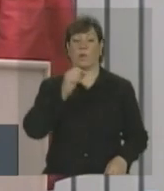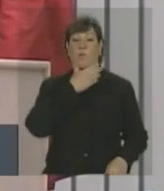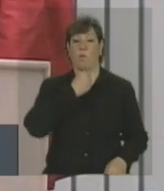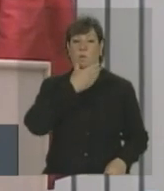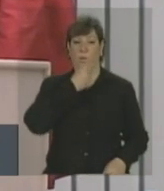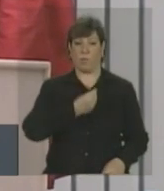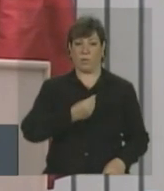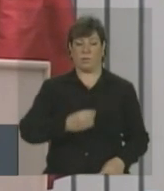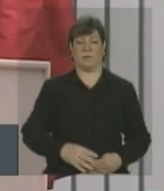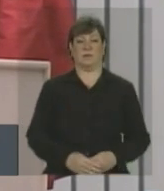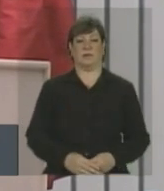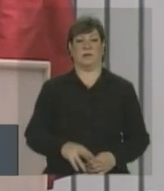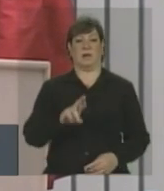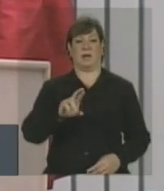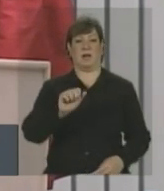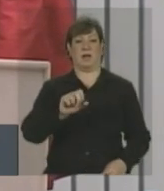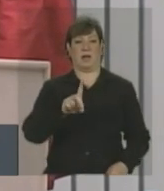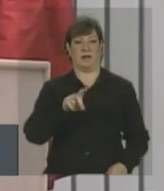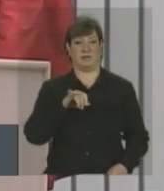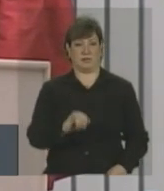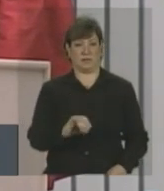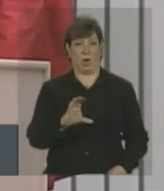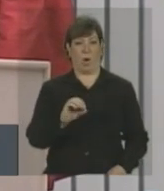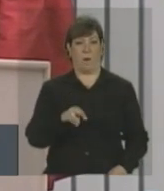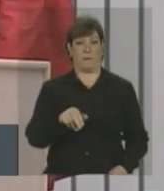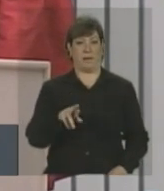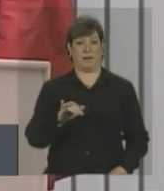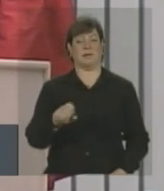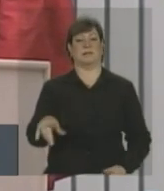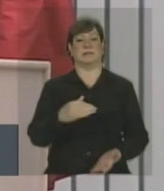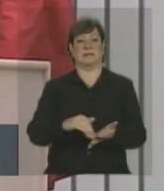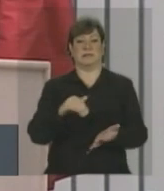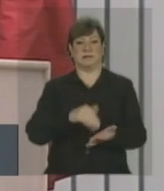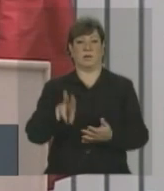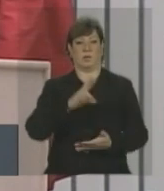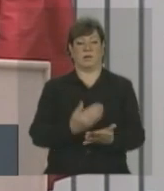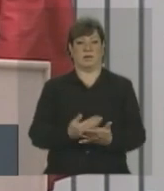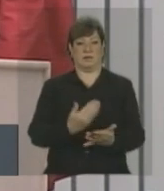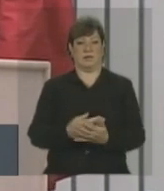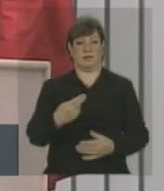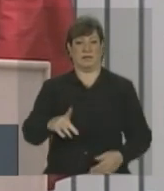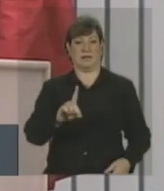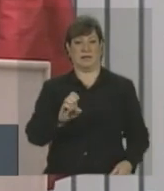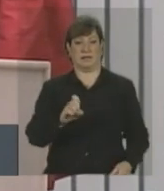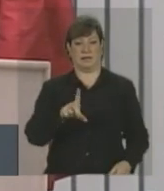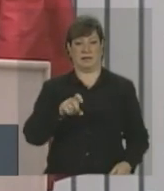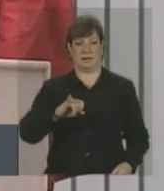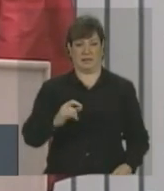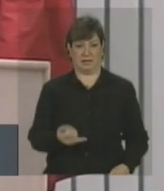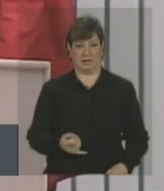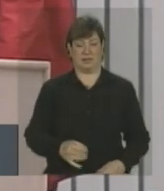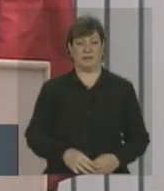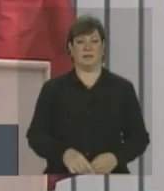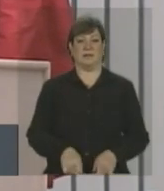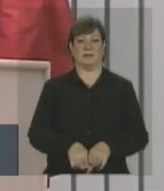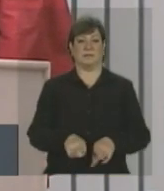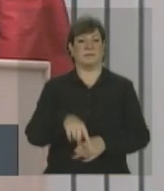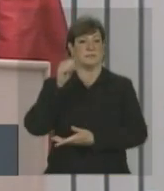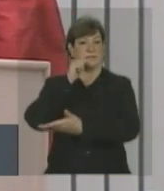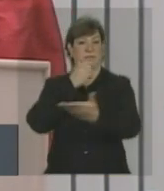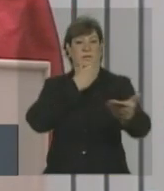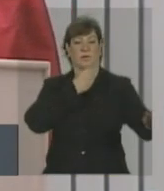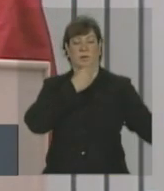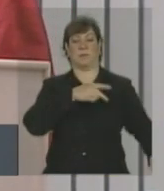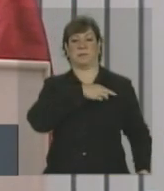Senhor Hades Kumari Sinha, secretário da Universidade de Delhi. Senhoras e senhores